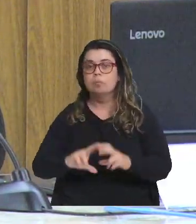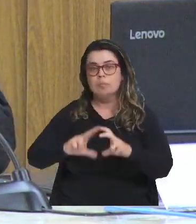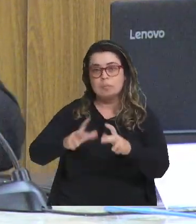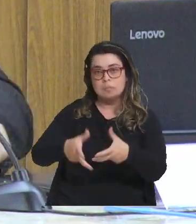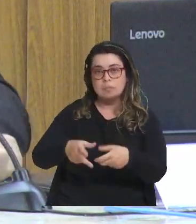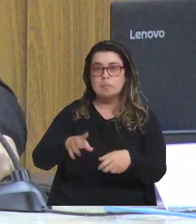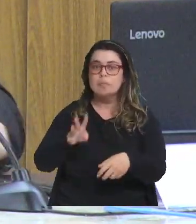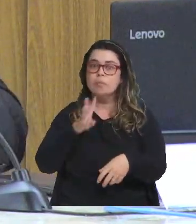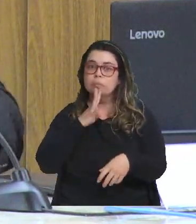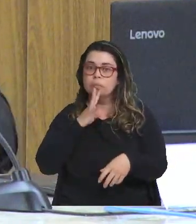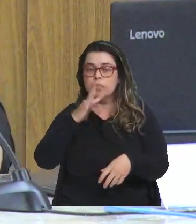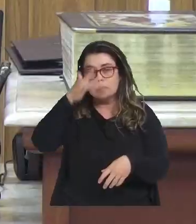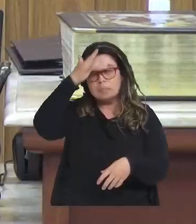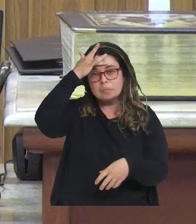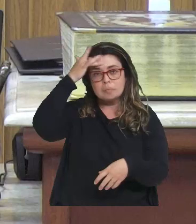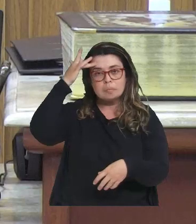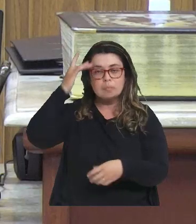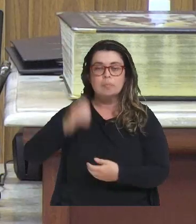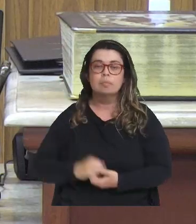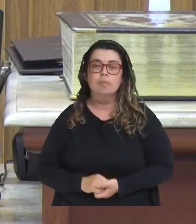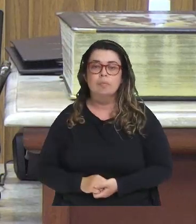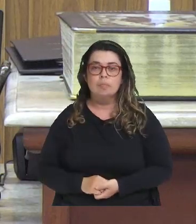população.